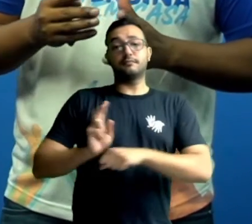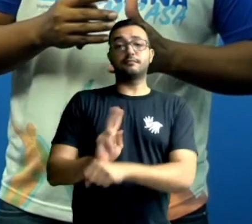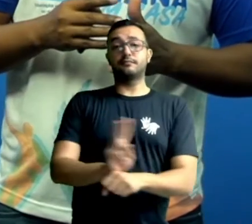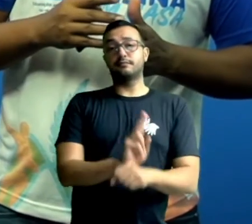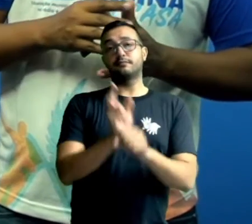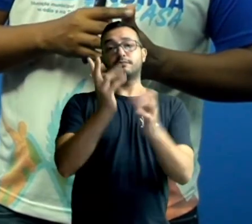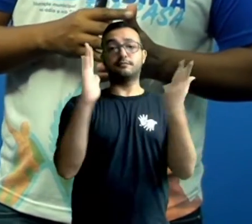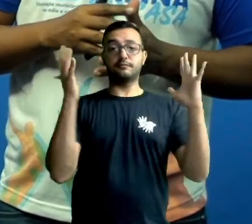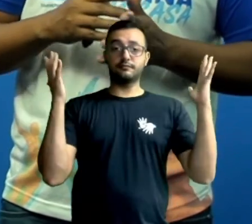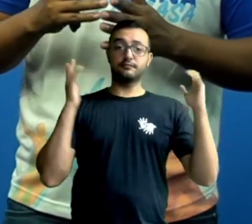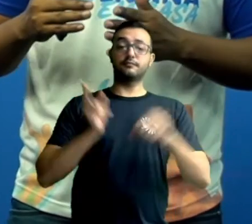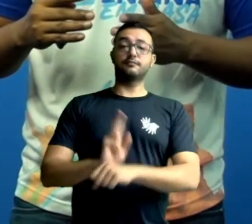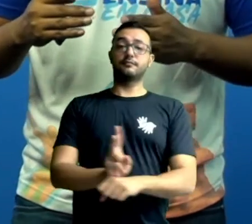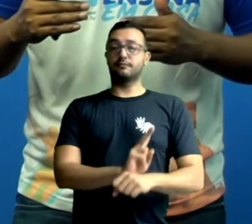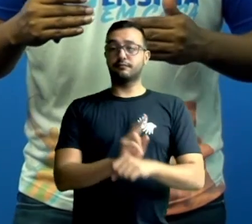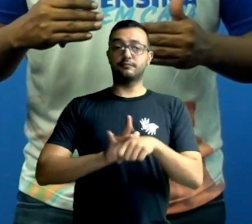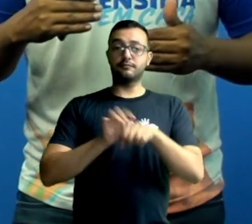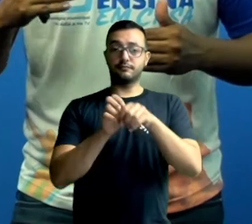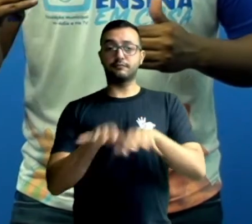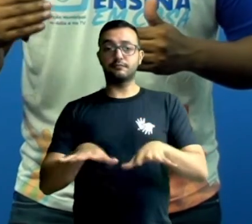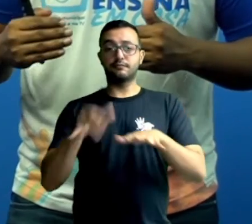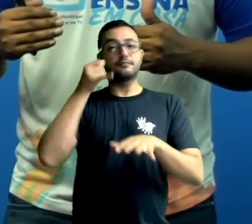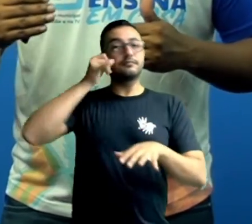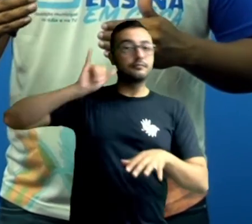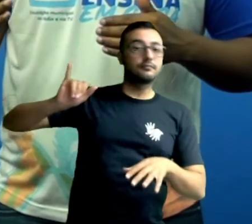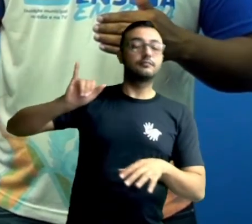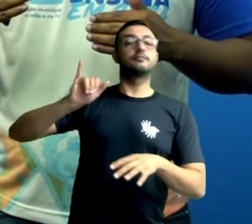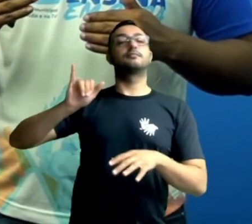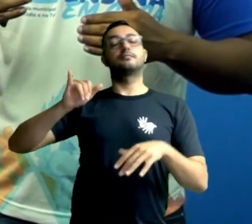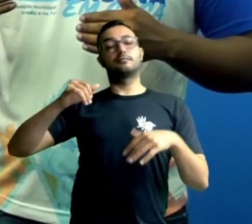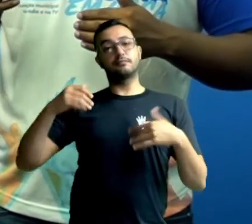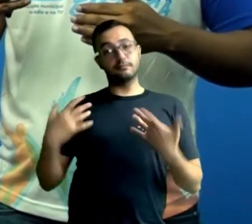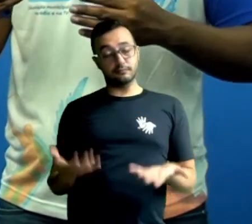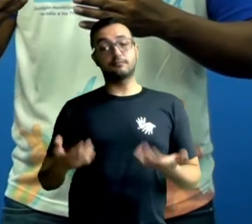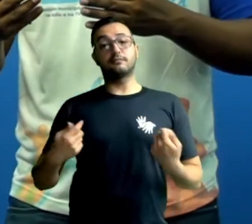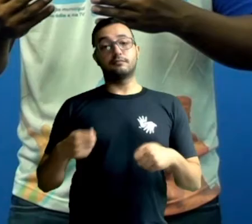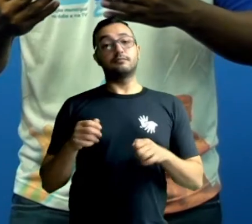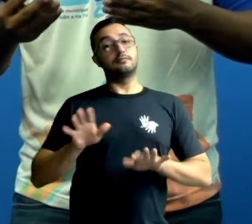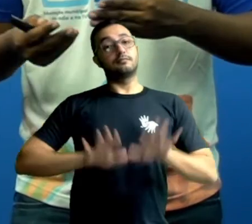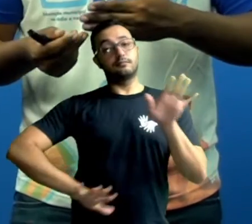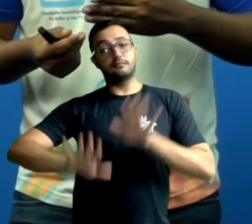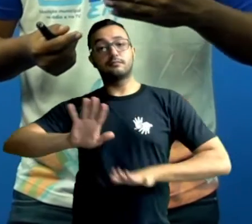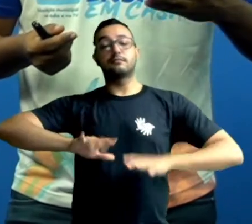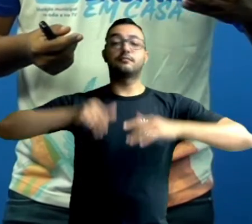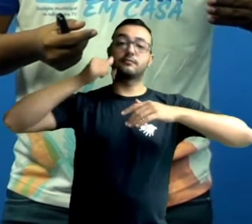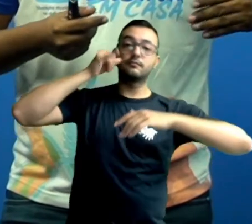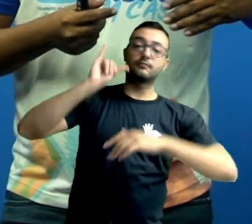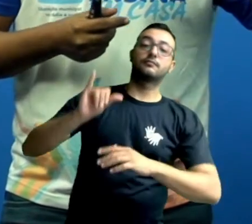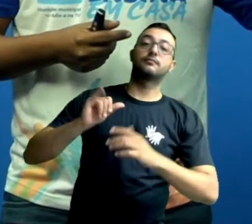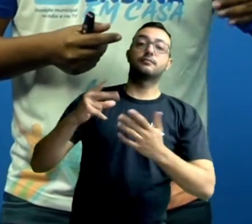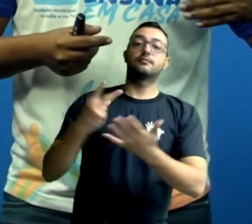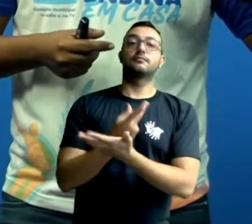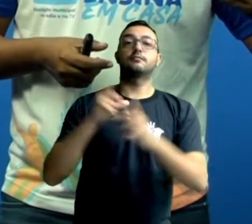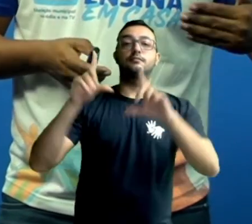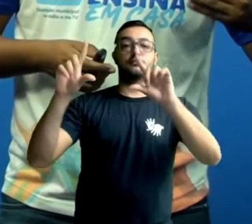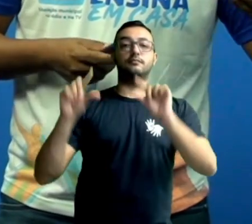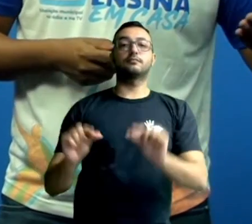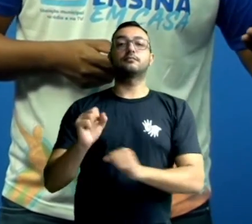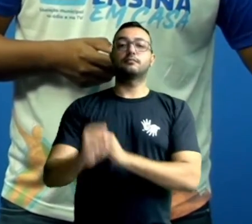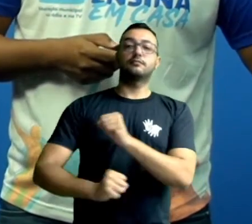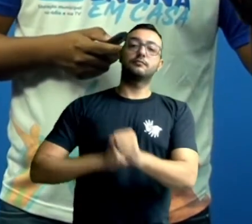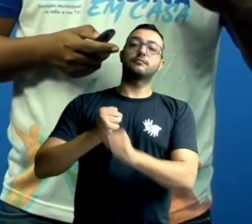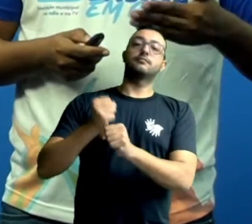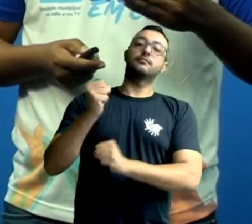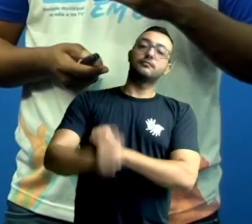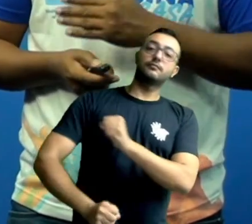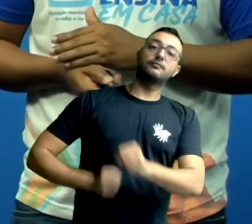vigilância ambiental e da vigilância epidemiológica prevenir esses casos e fazer com que esses casos diminuam nos próximos